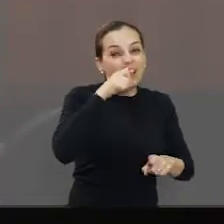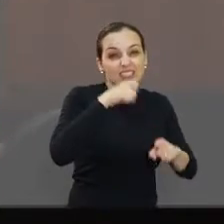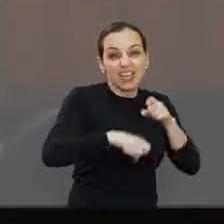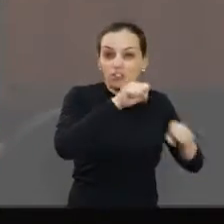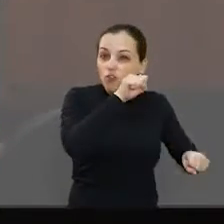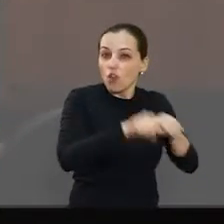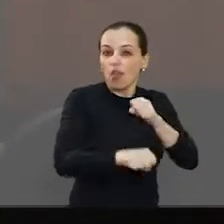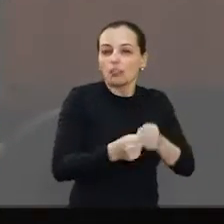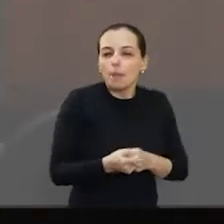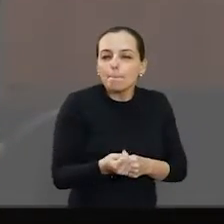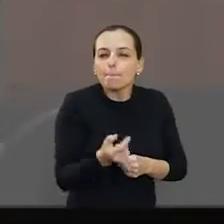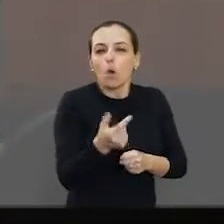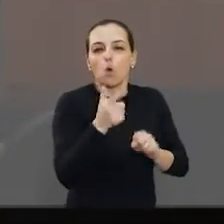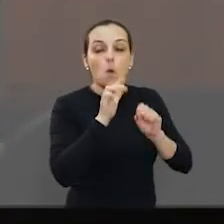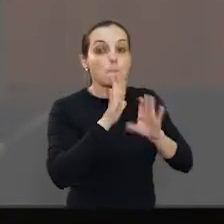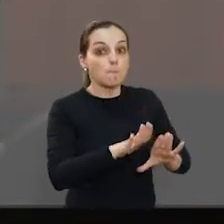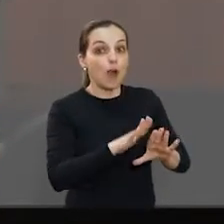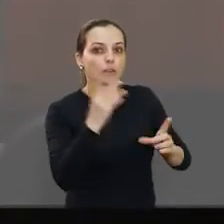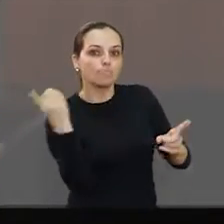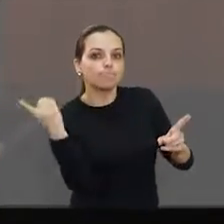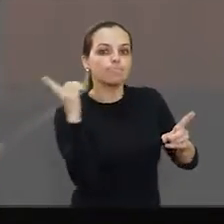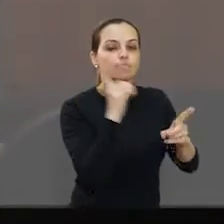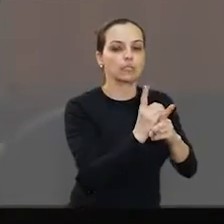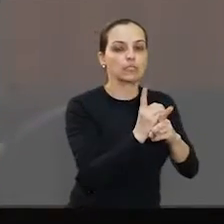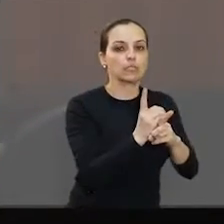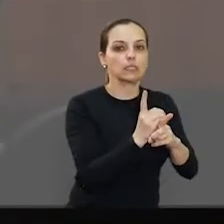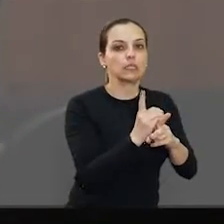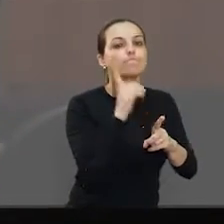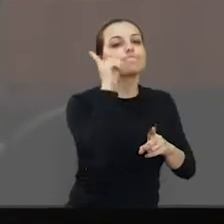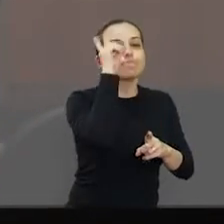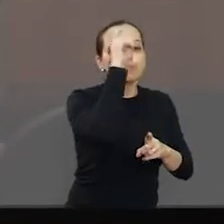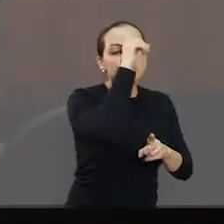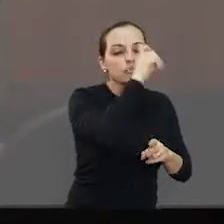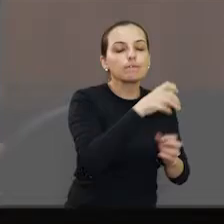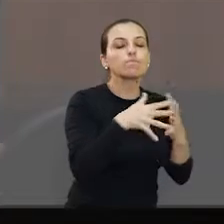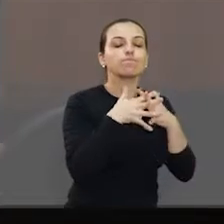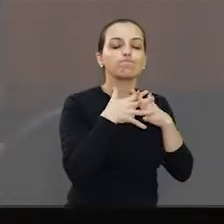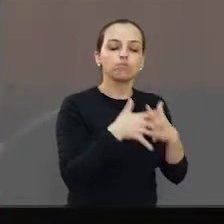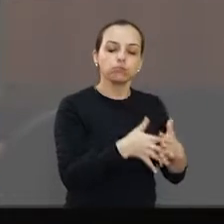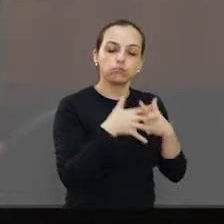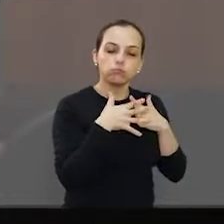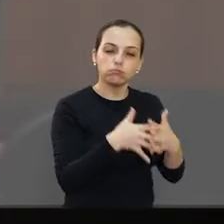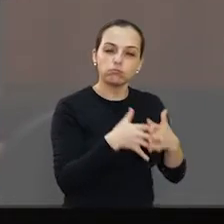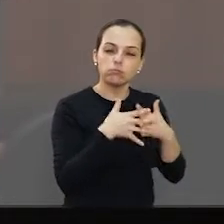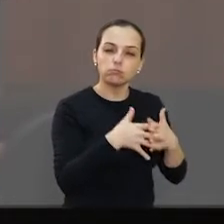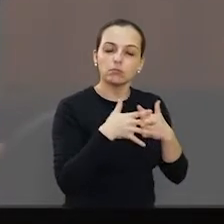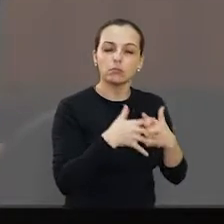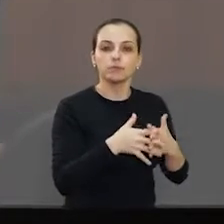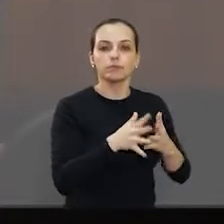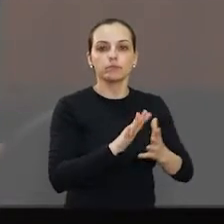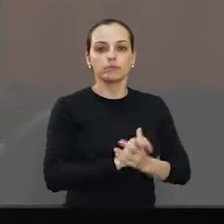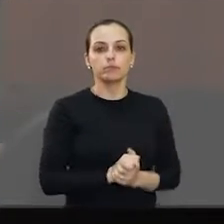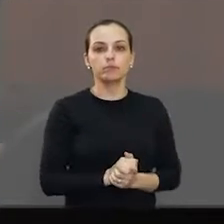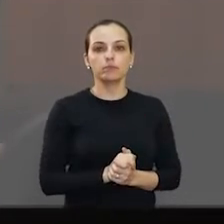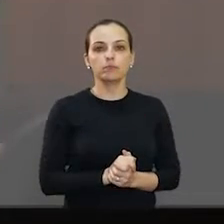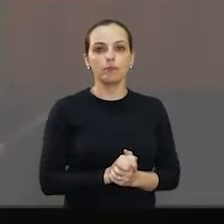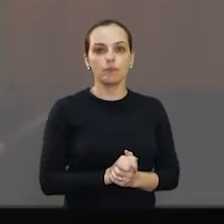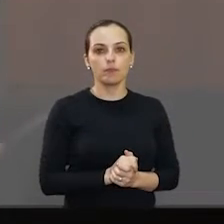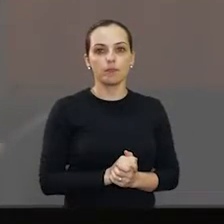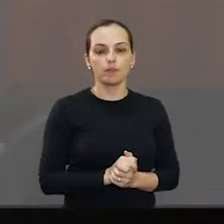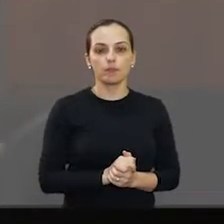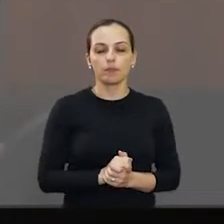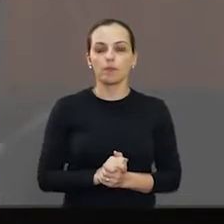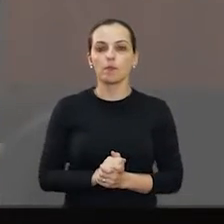a violência sexual especificamente, mas pelo tipo de violência, sempre que chega é extremamente chocante e difícil de